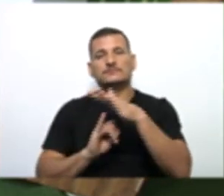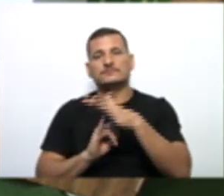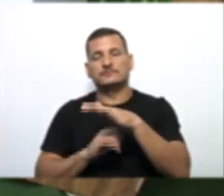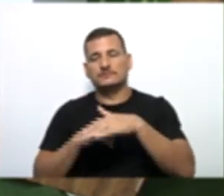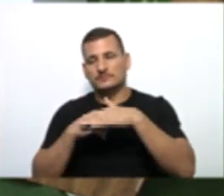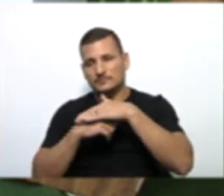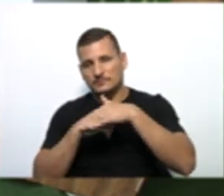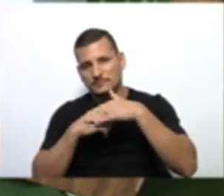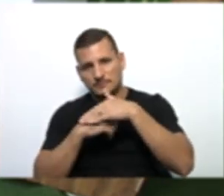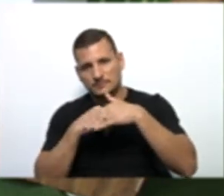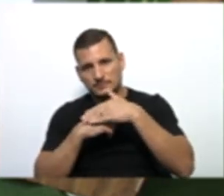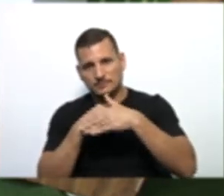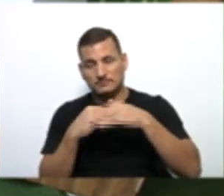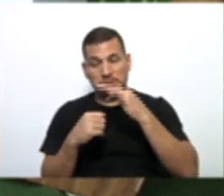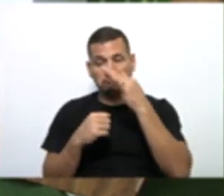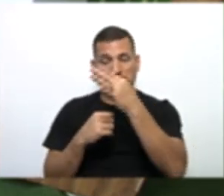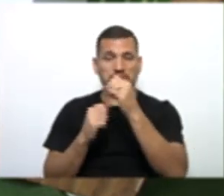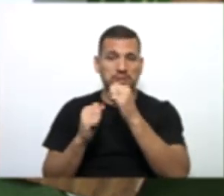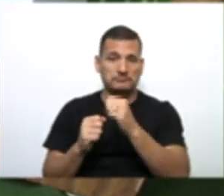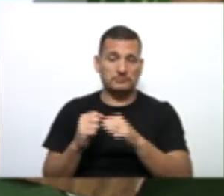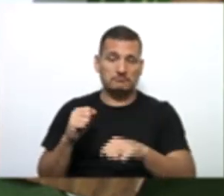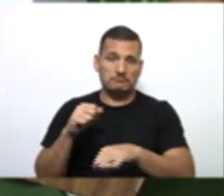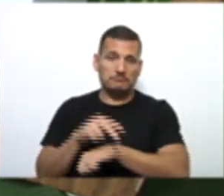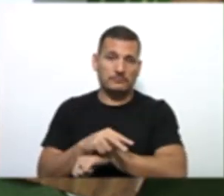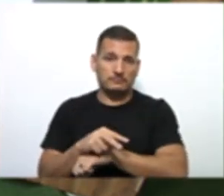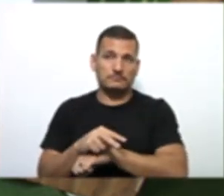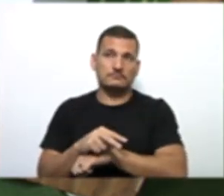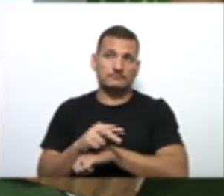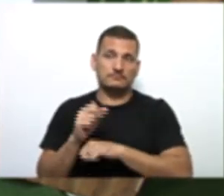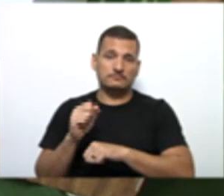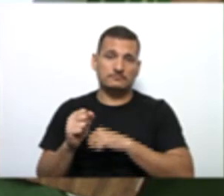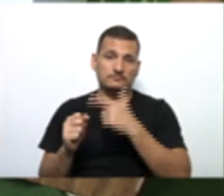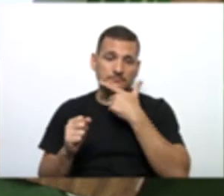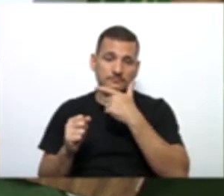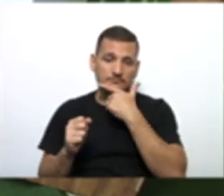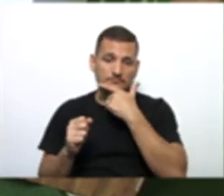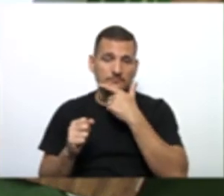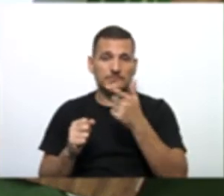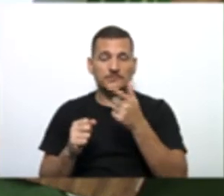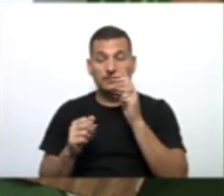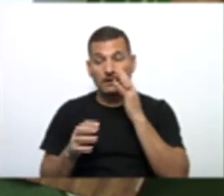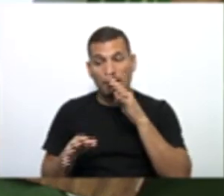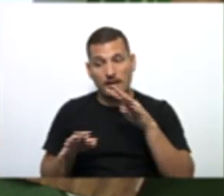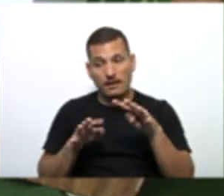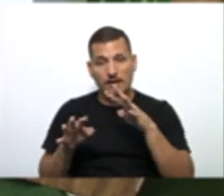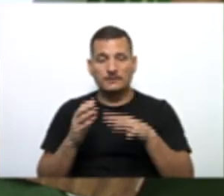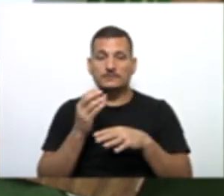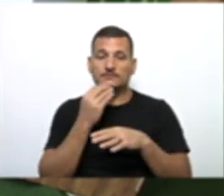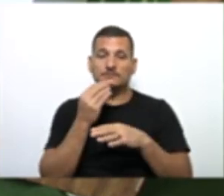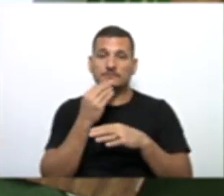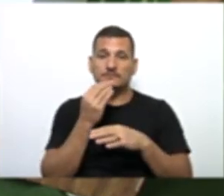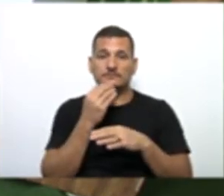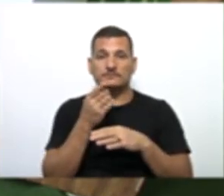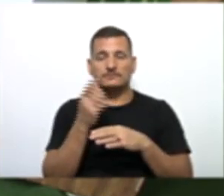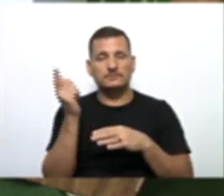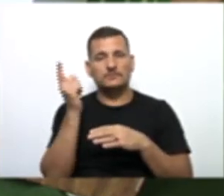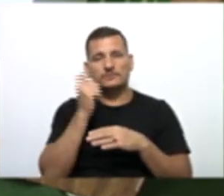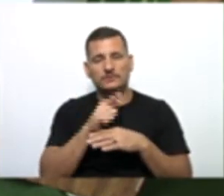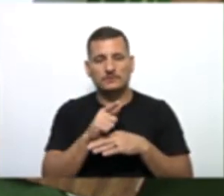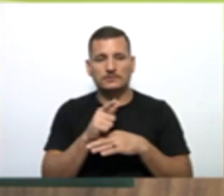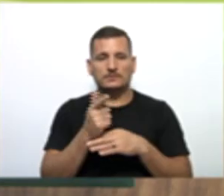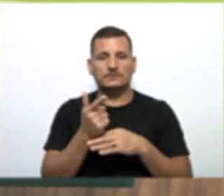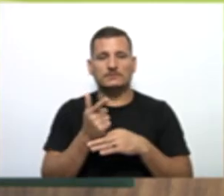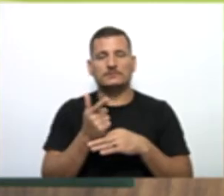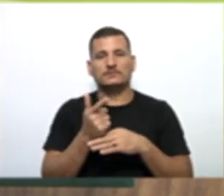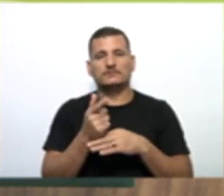e assim, de repente já tem uma vaga. Então, você já fica atento que na oportunidade você já consegue,